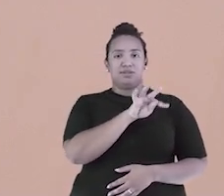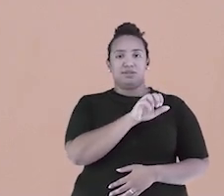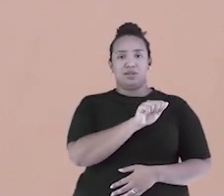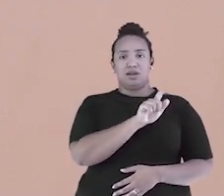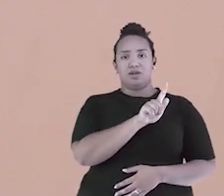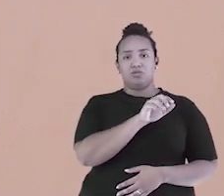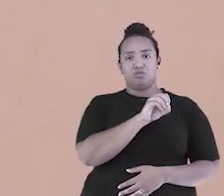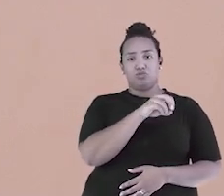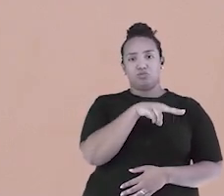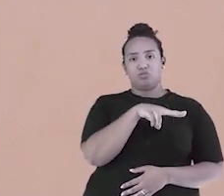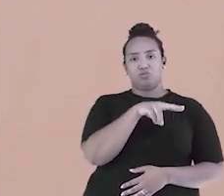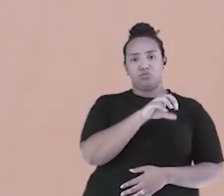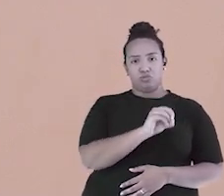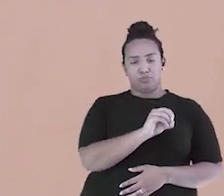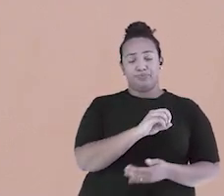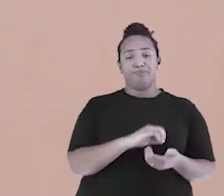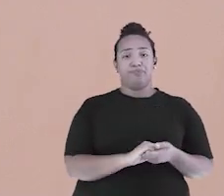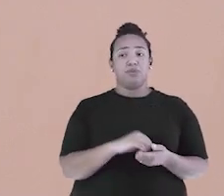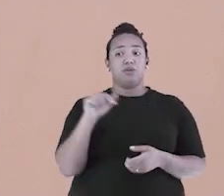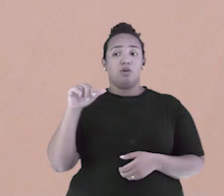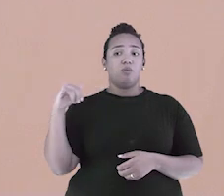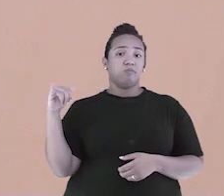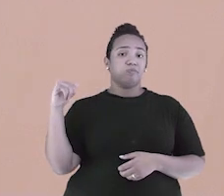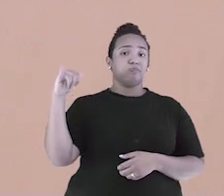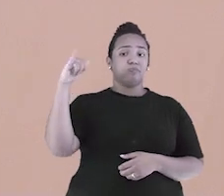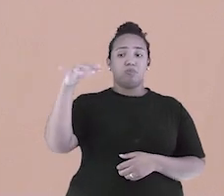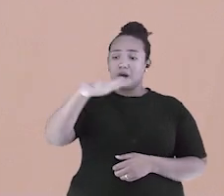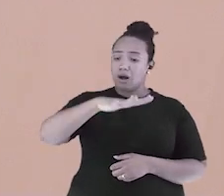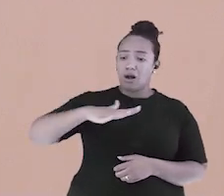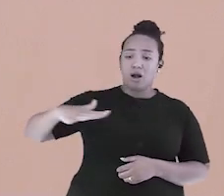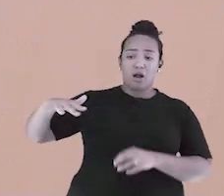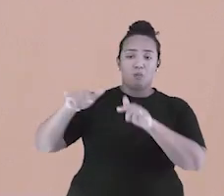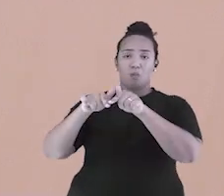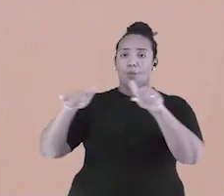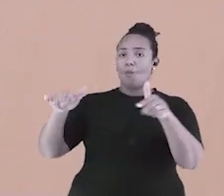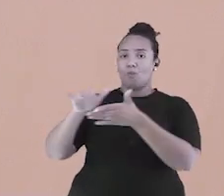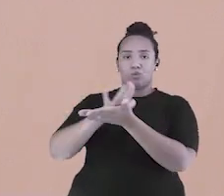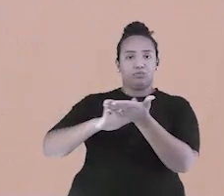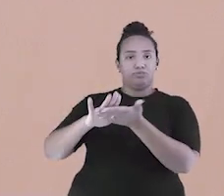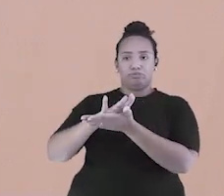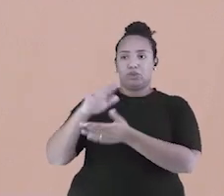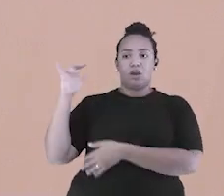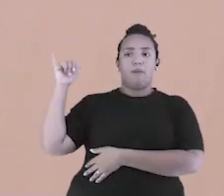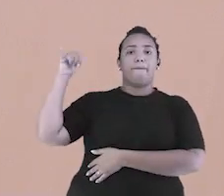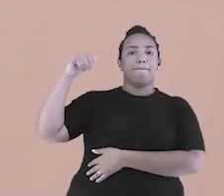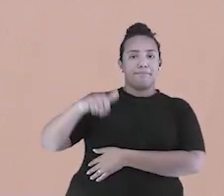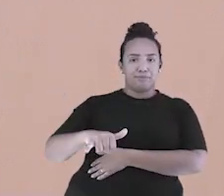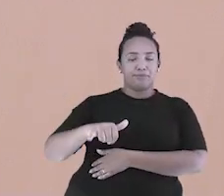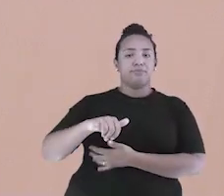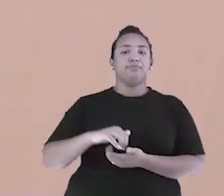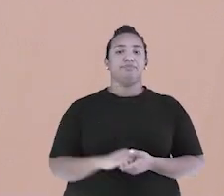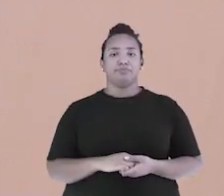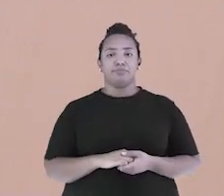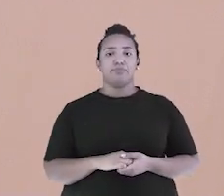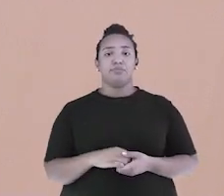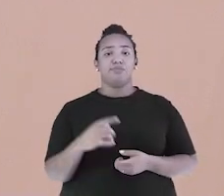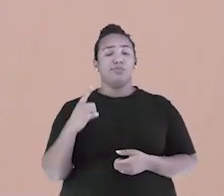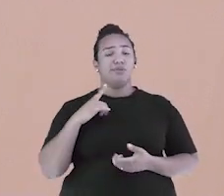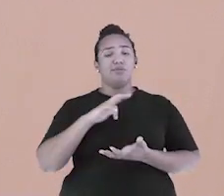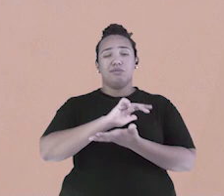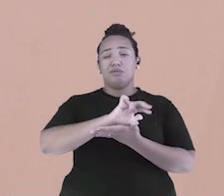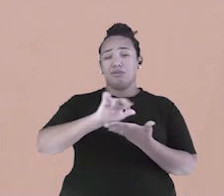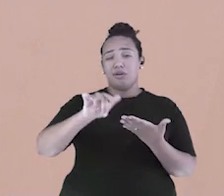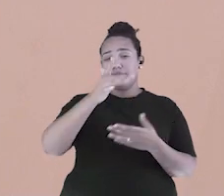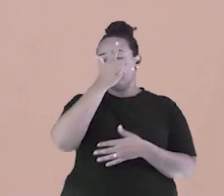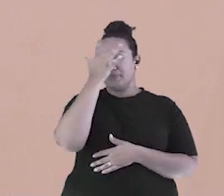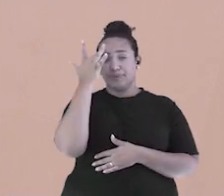área desabitada no estado da Pensilvânia. Houve a morte de milhares de vítimas, tanto norte-americanas